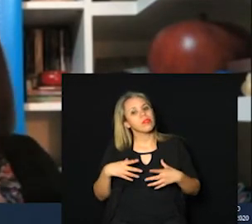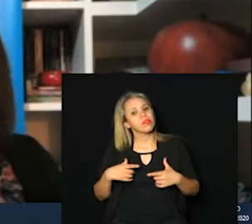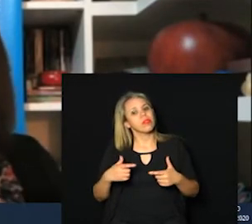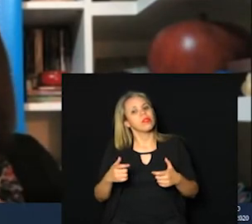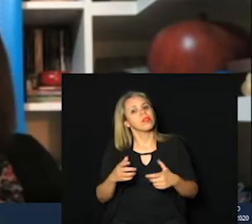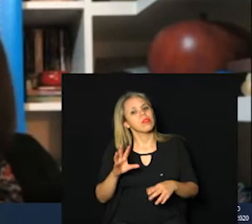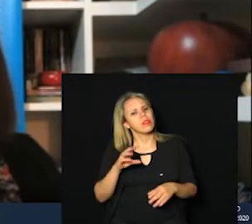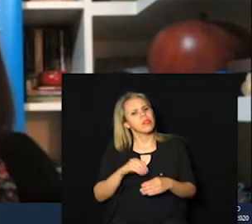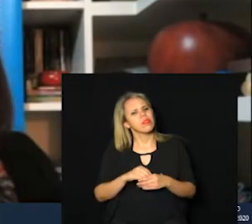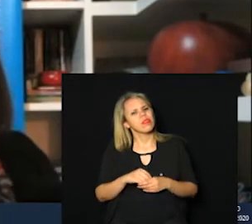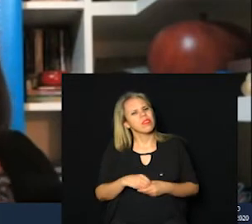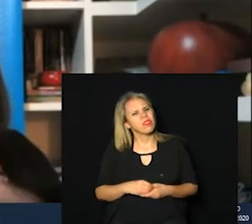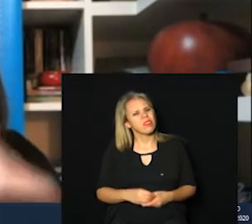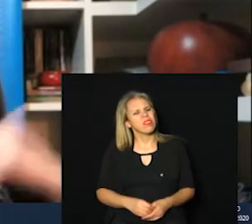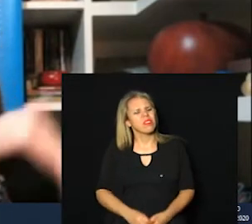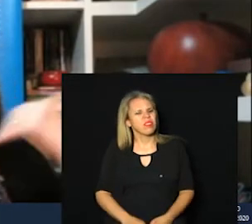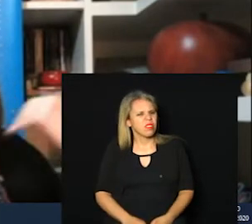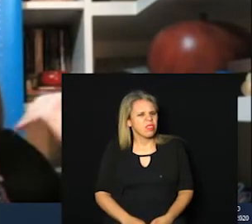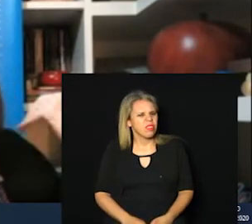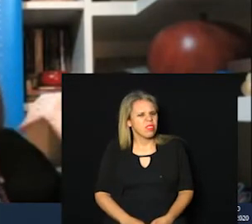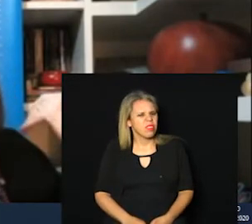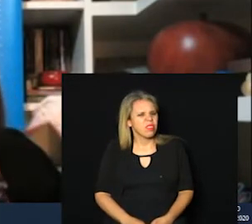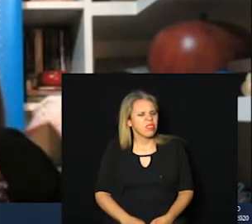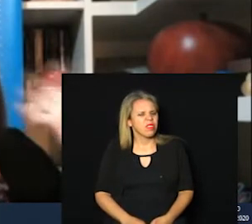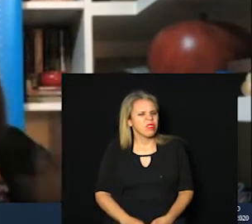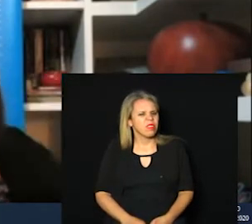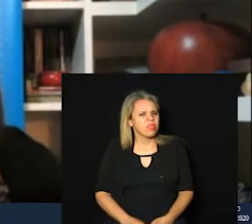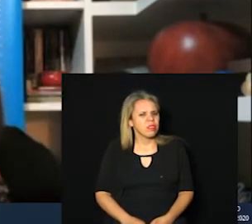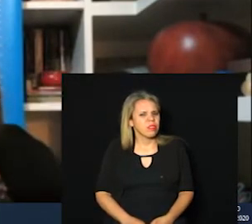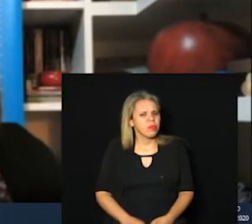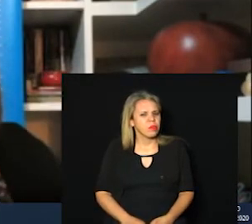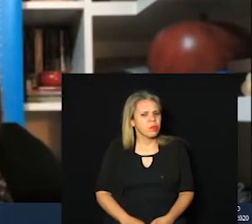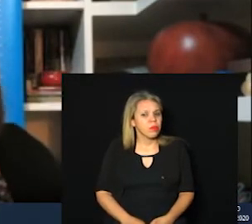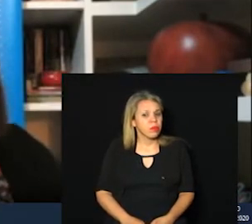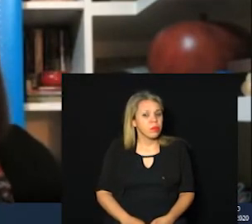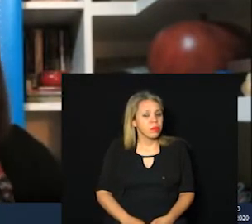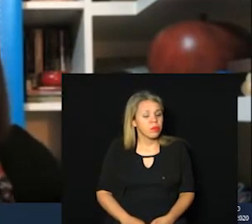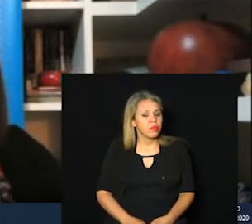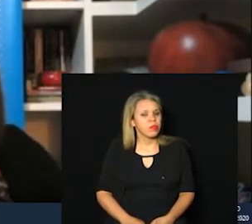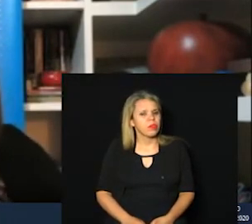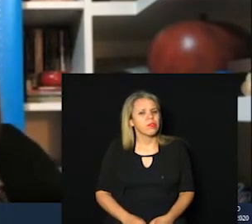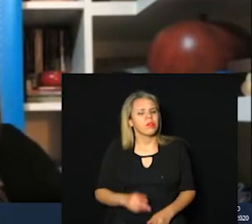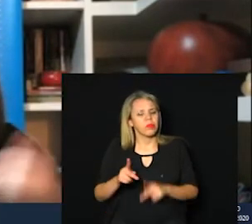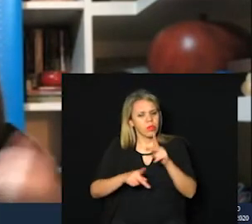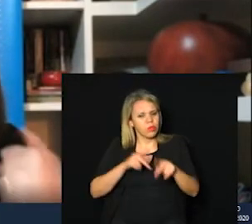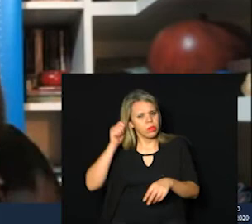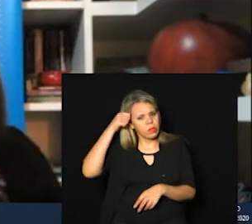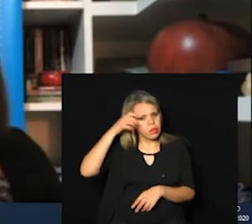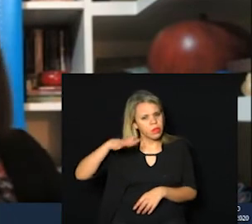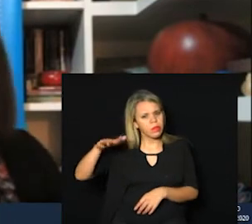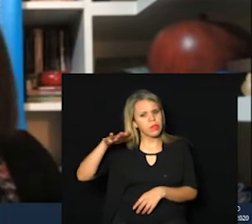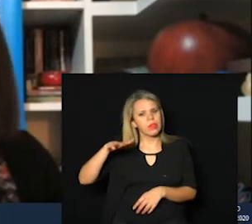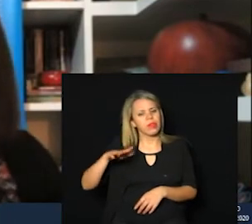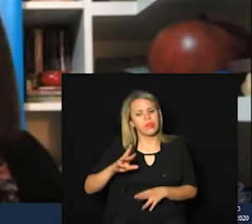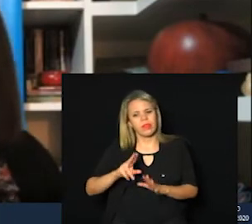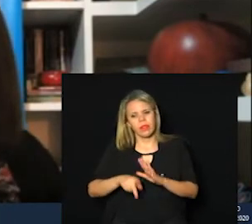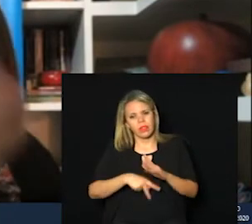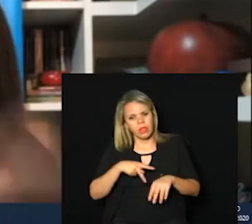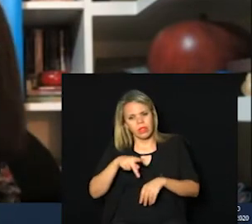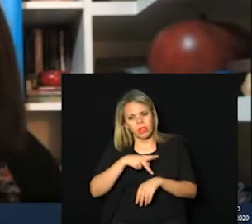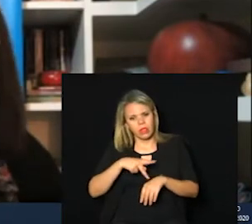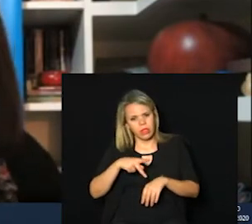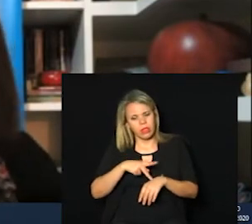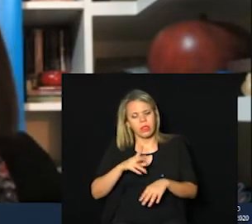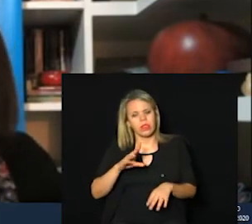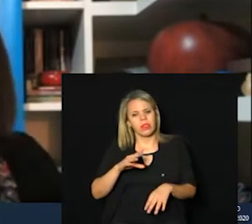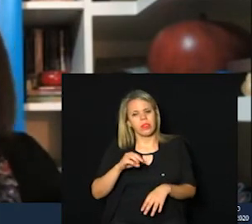que se estende há tantos anos. Nós vemos vários imigrantes africanos, sírios, que chegam no mar